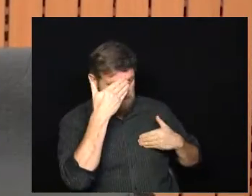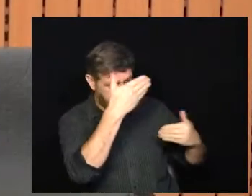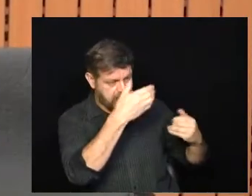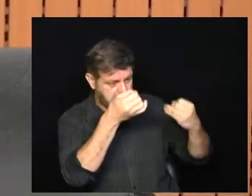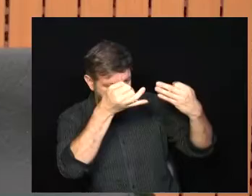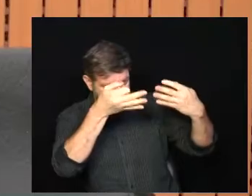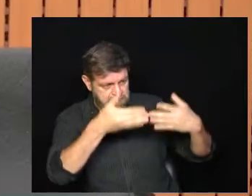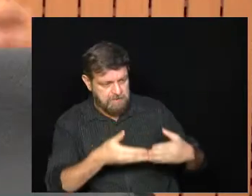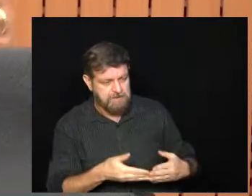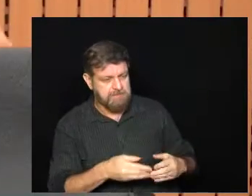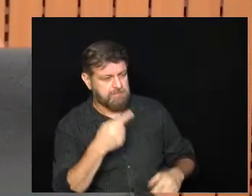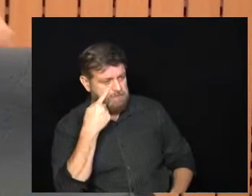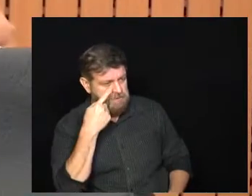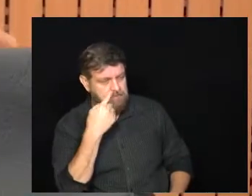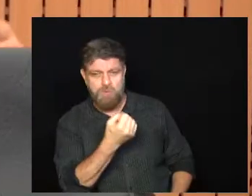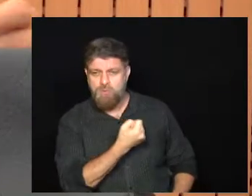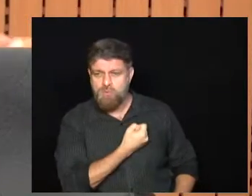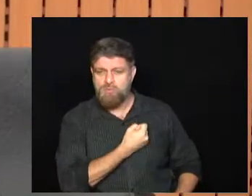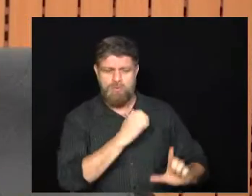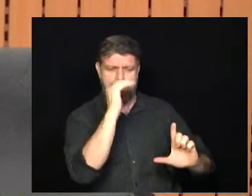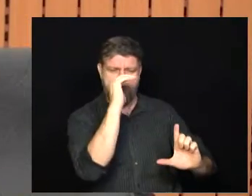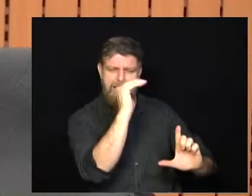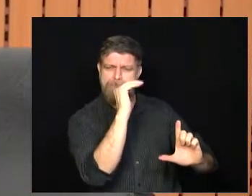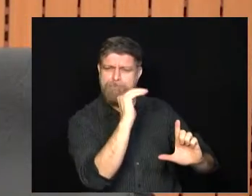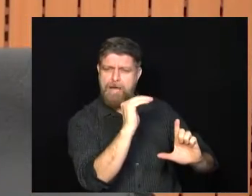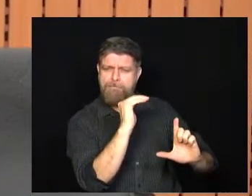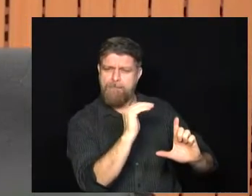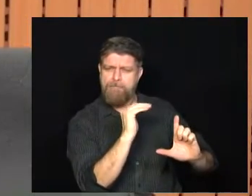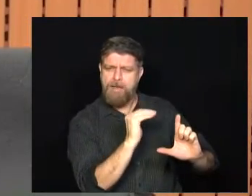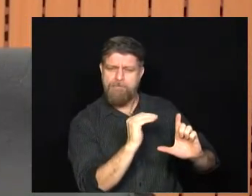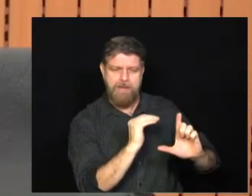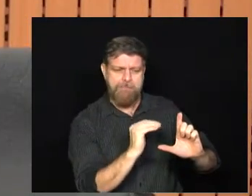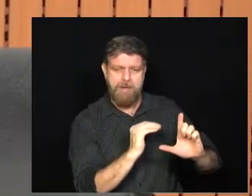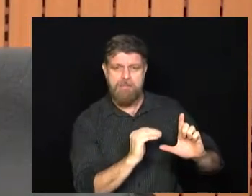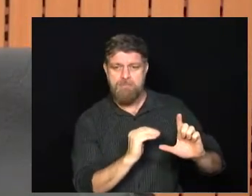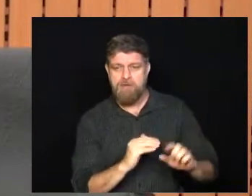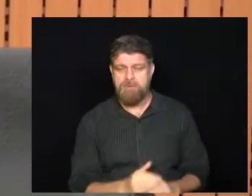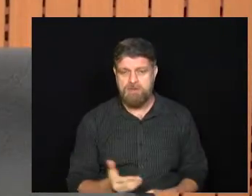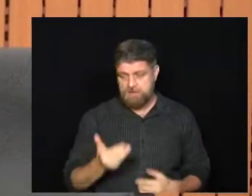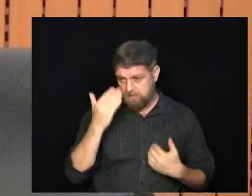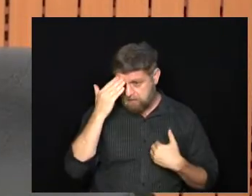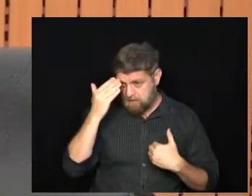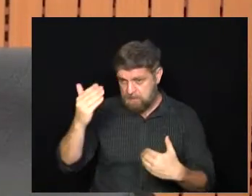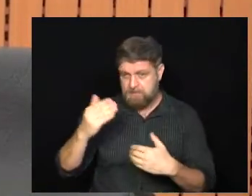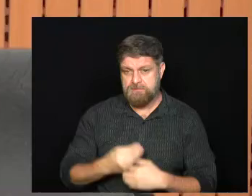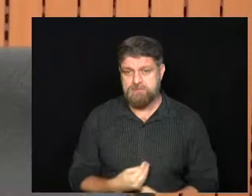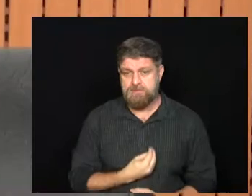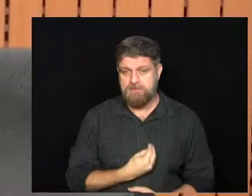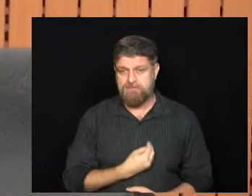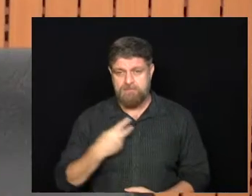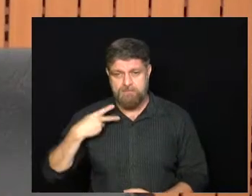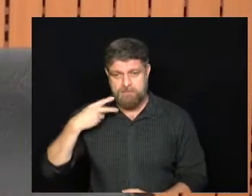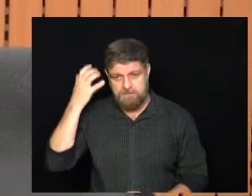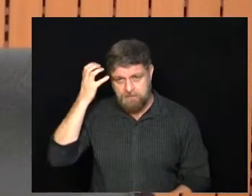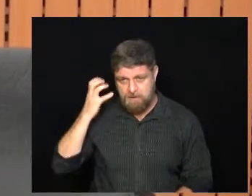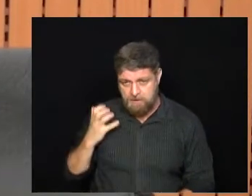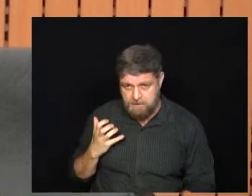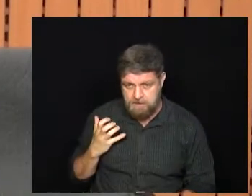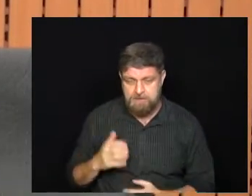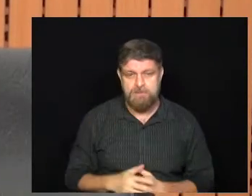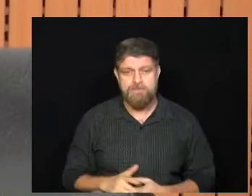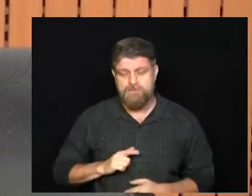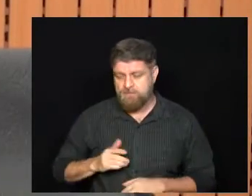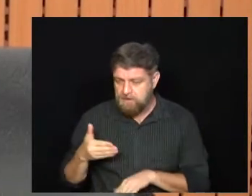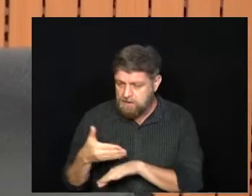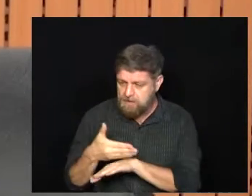que foi dando aqui, justificando então a população. Quero aqui agradecer a presença da vereadora Guida, que nos acompanha e